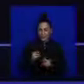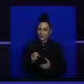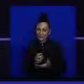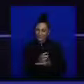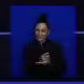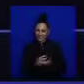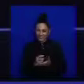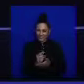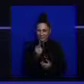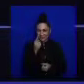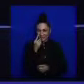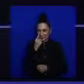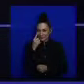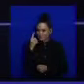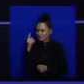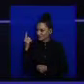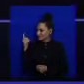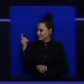da Quina.